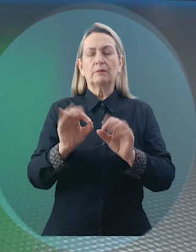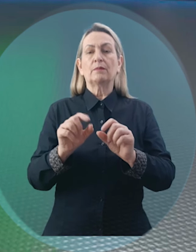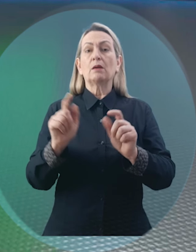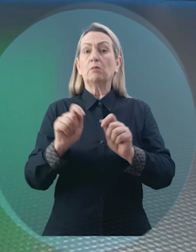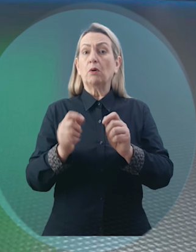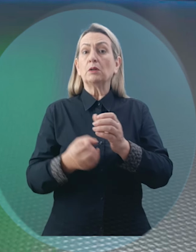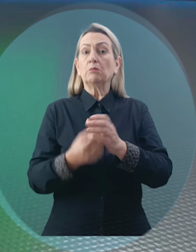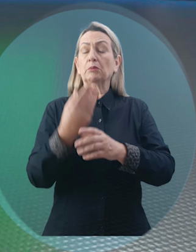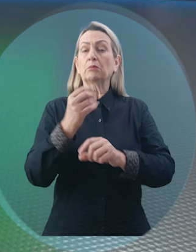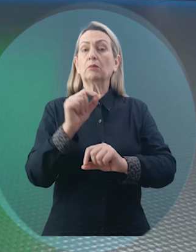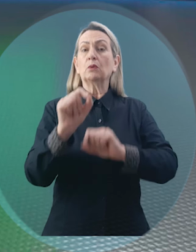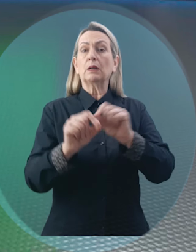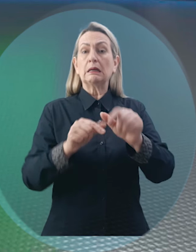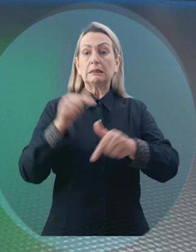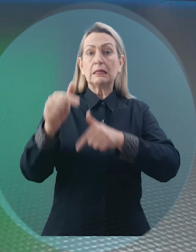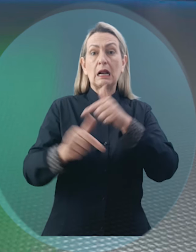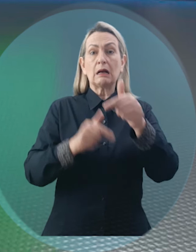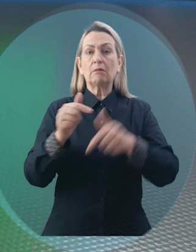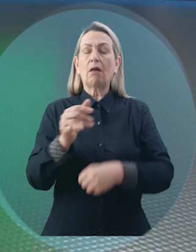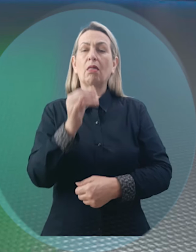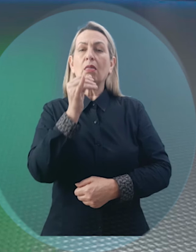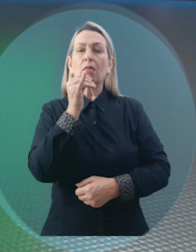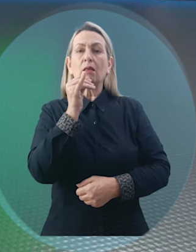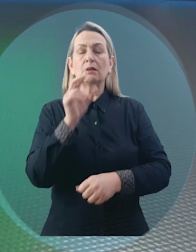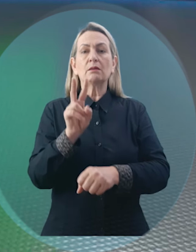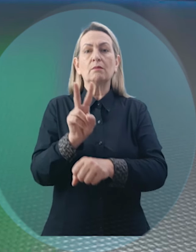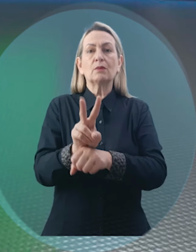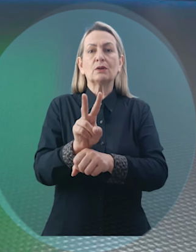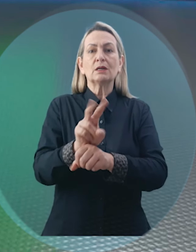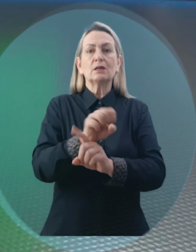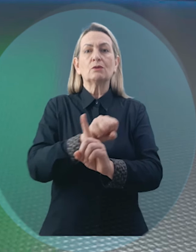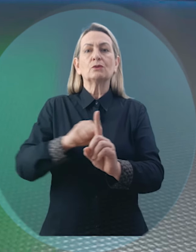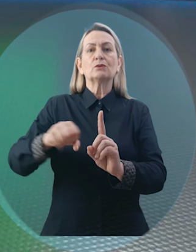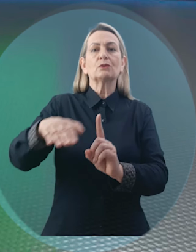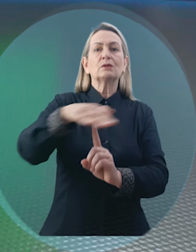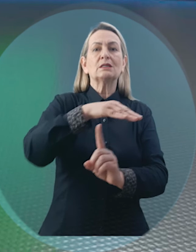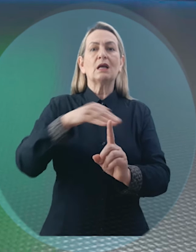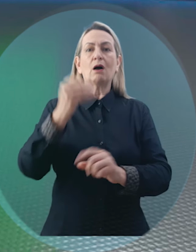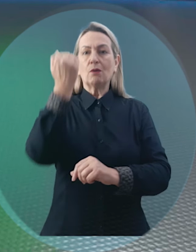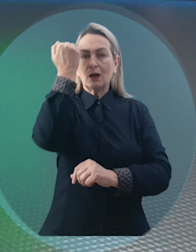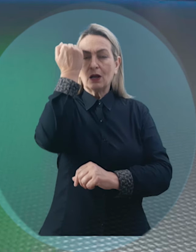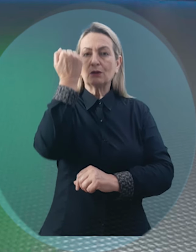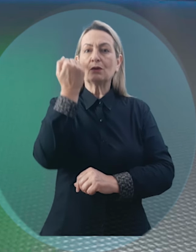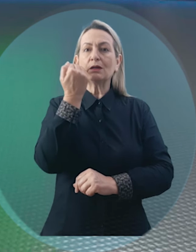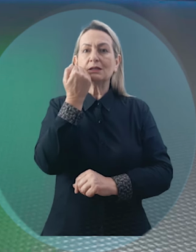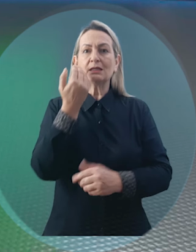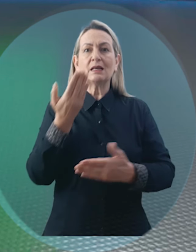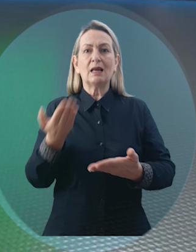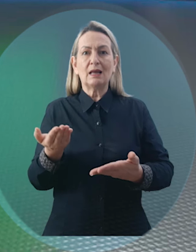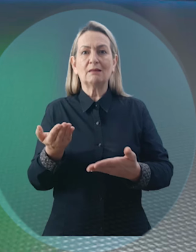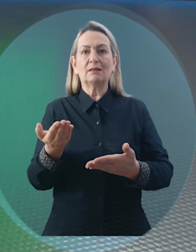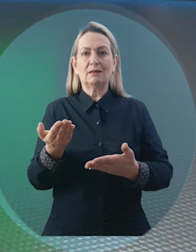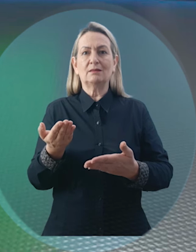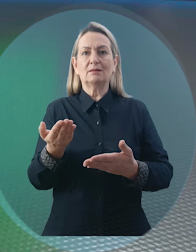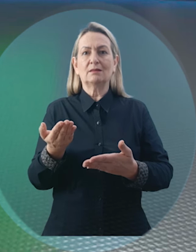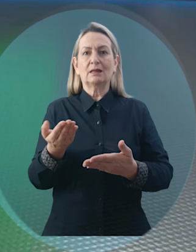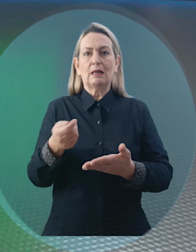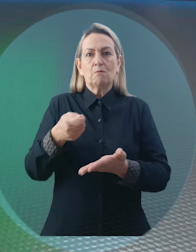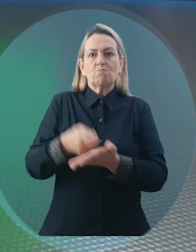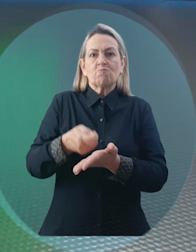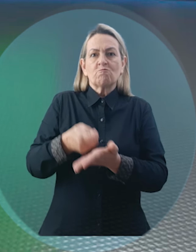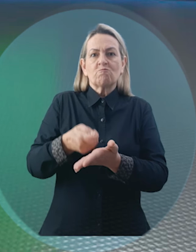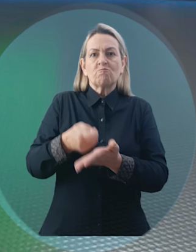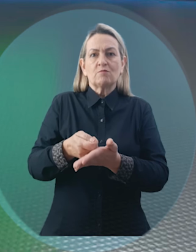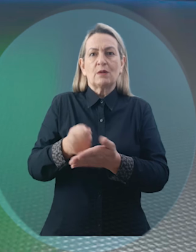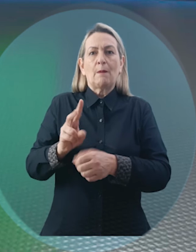Pode Prever a implementação do serviço por exemplo né de proteção social adolescentes em cumprimento